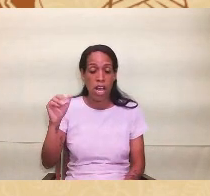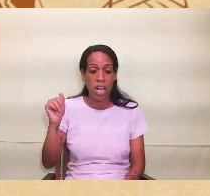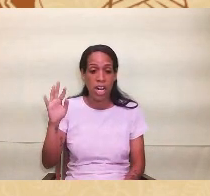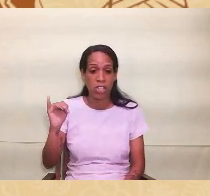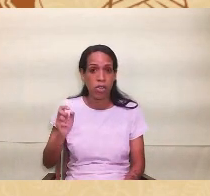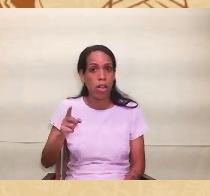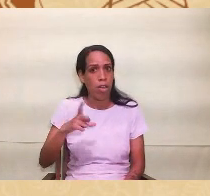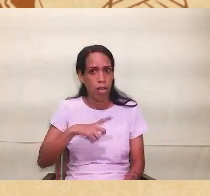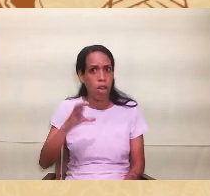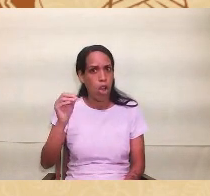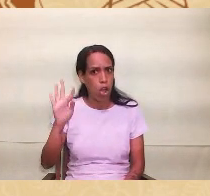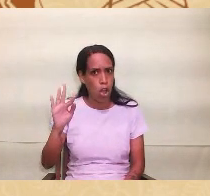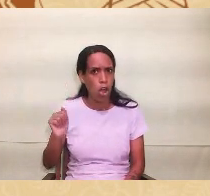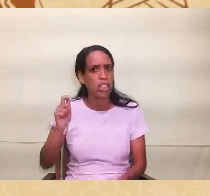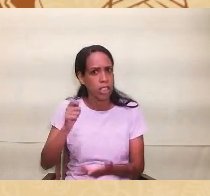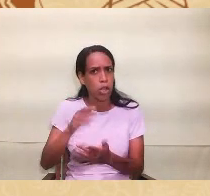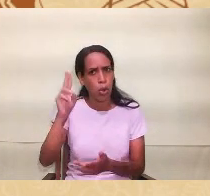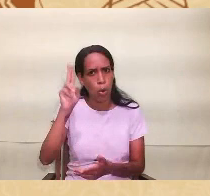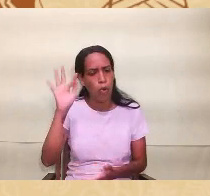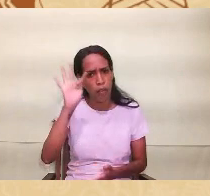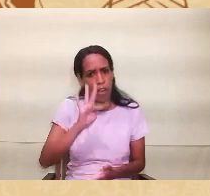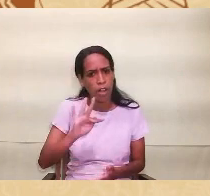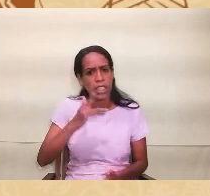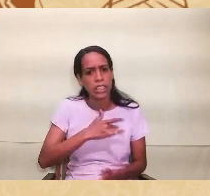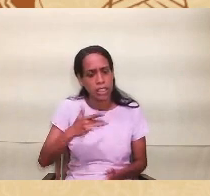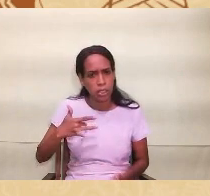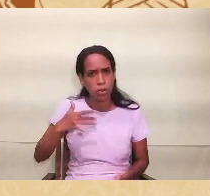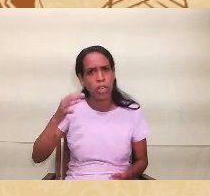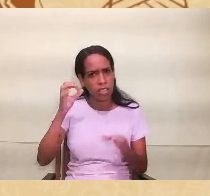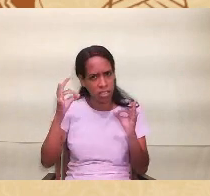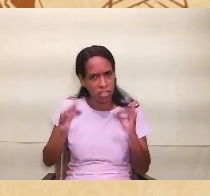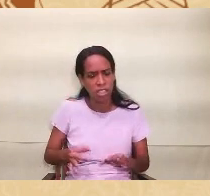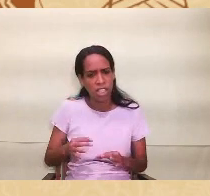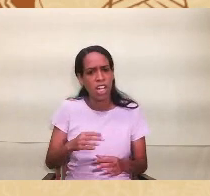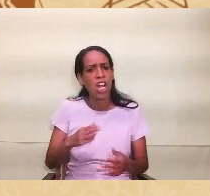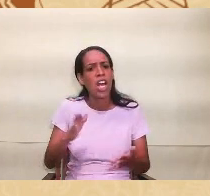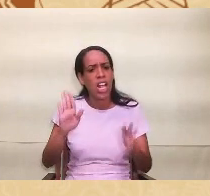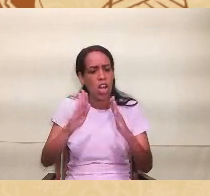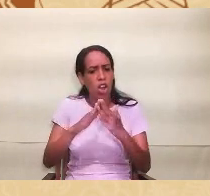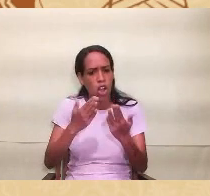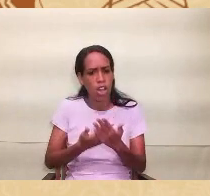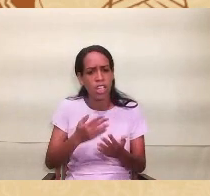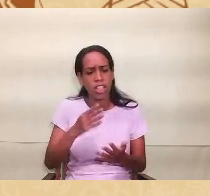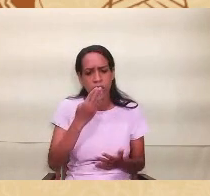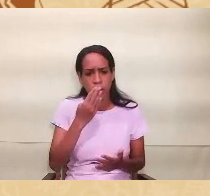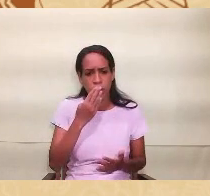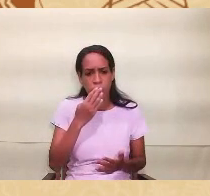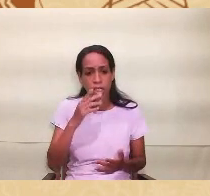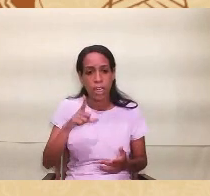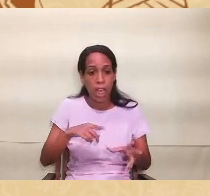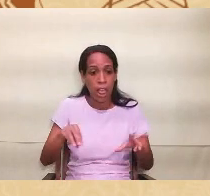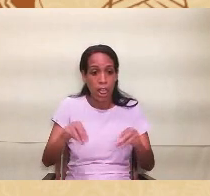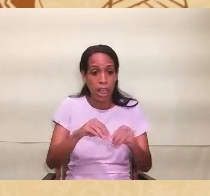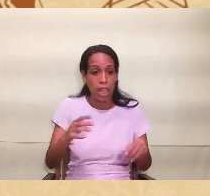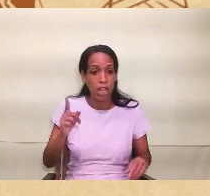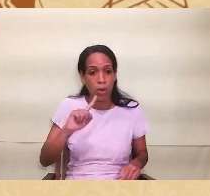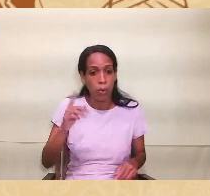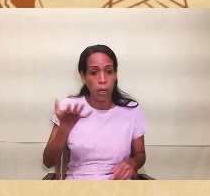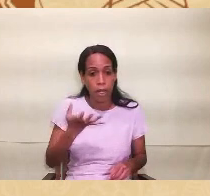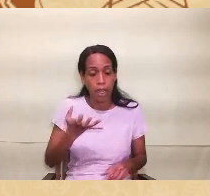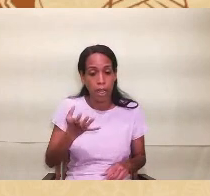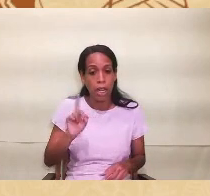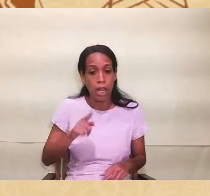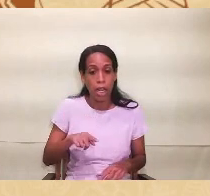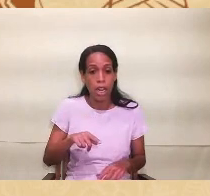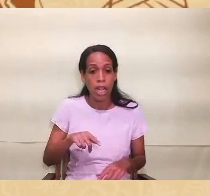nas universidades, a gente quer a saúde indígena, a gente quer a escola indígena, mas para a gente é terra. Para o povo quilombola, para o povo indígena,